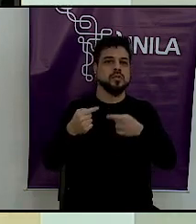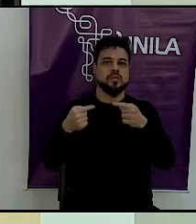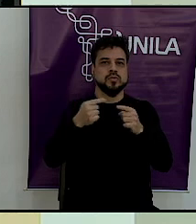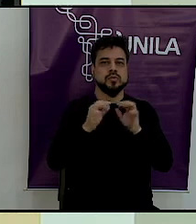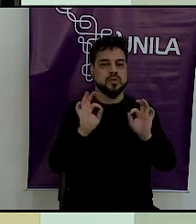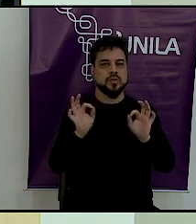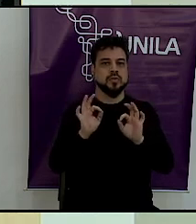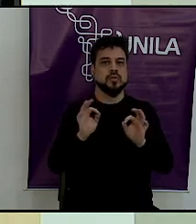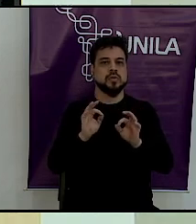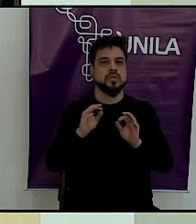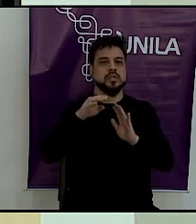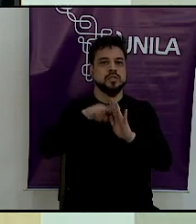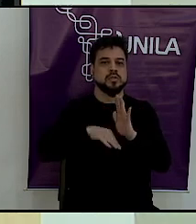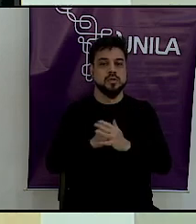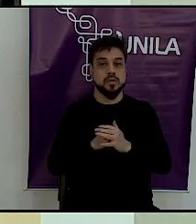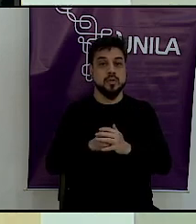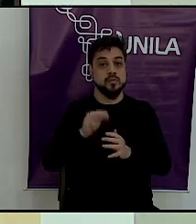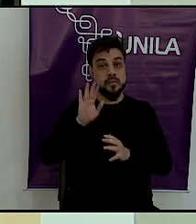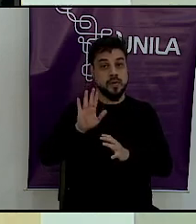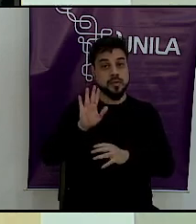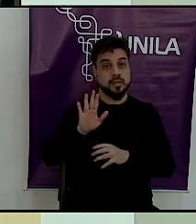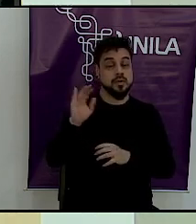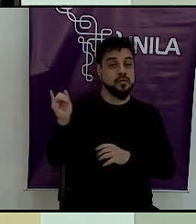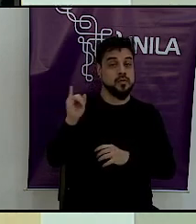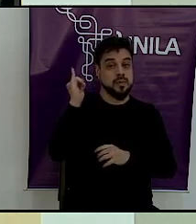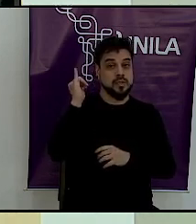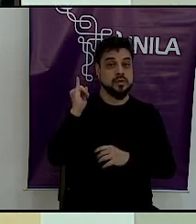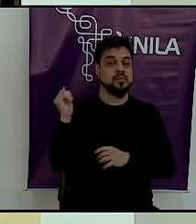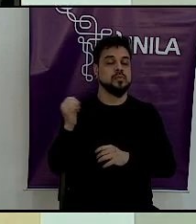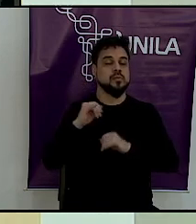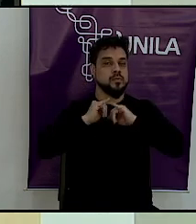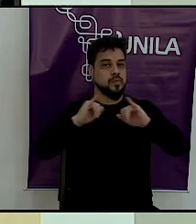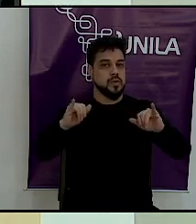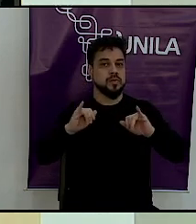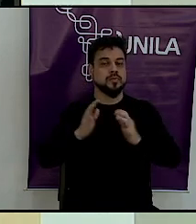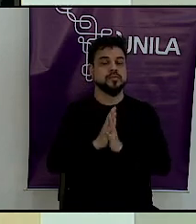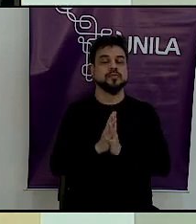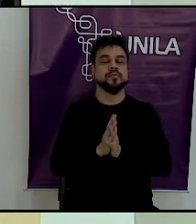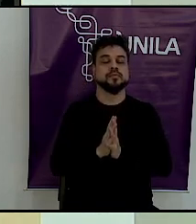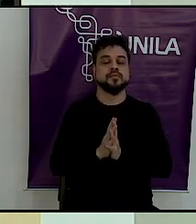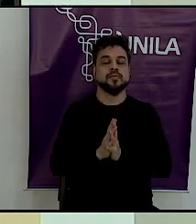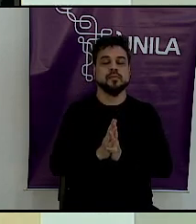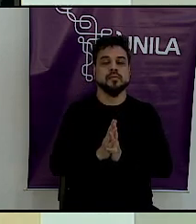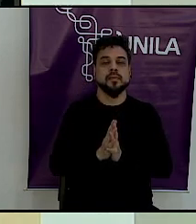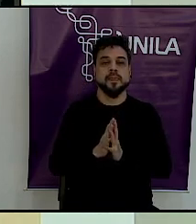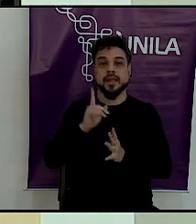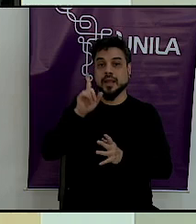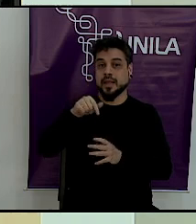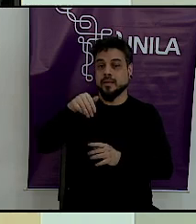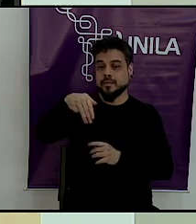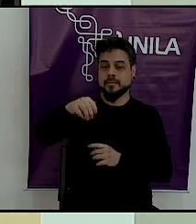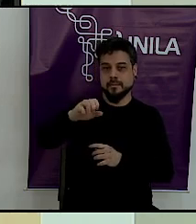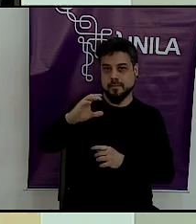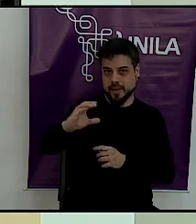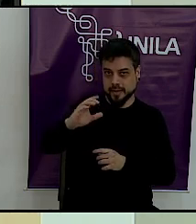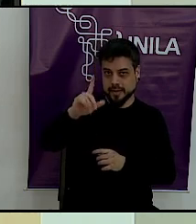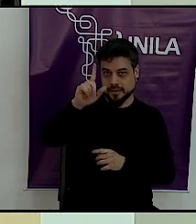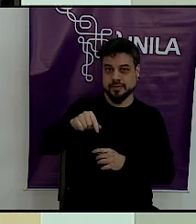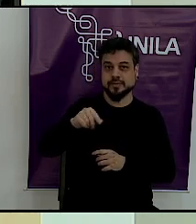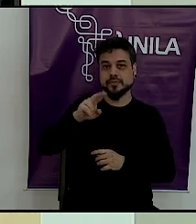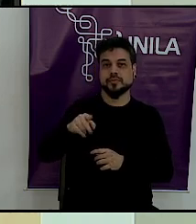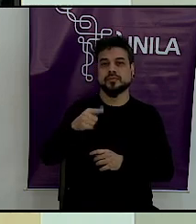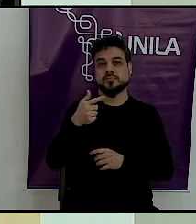esse valor do MEC, né, isso é uma informação importante, o que o MEC está disponibilizando para as universidades federais nesse ano de